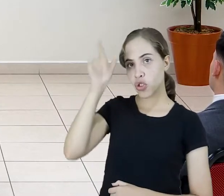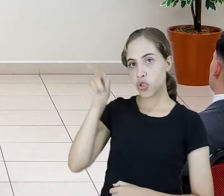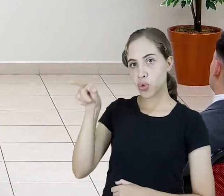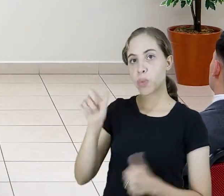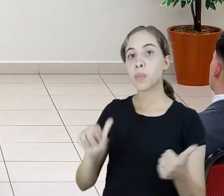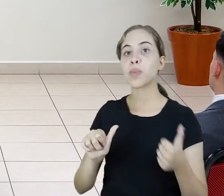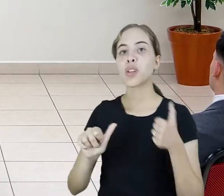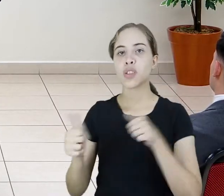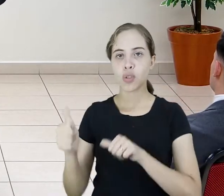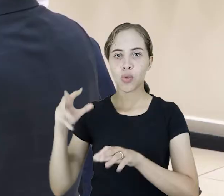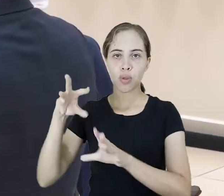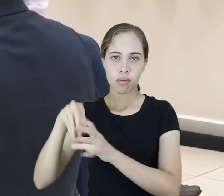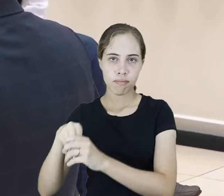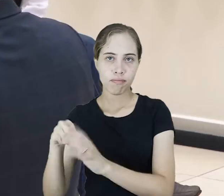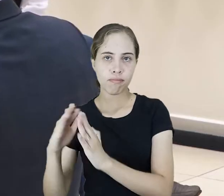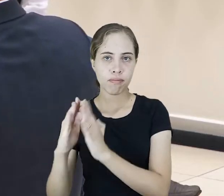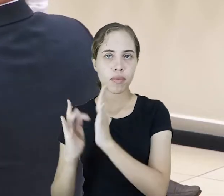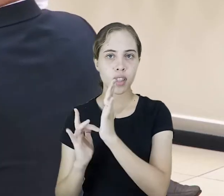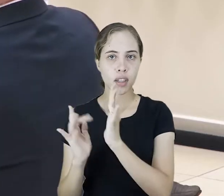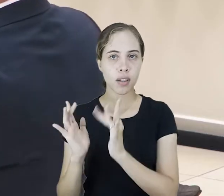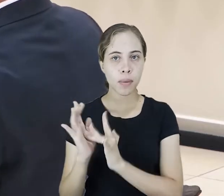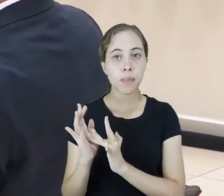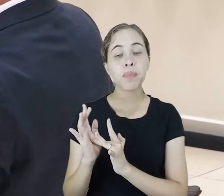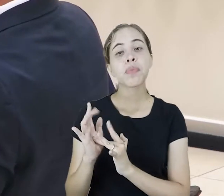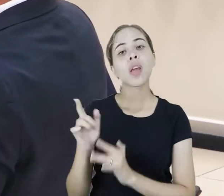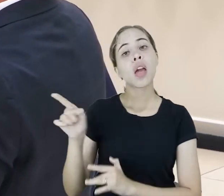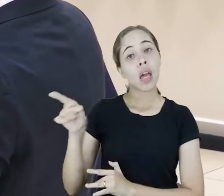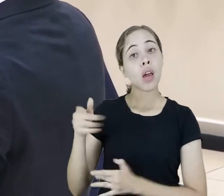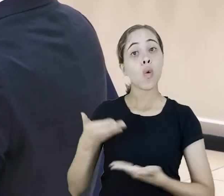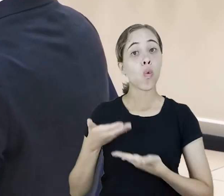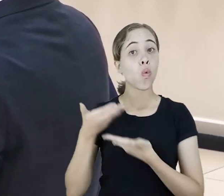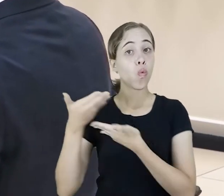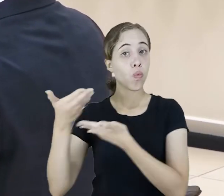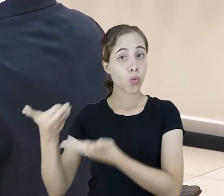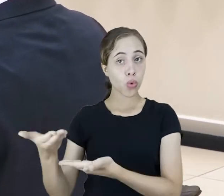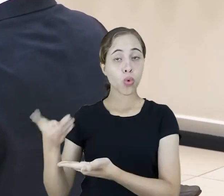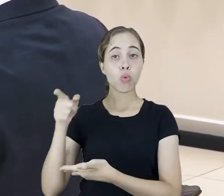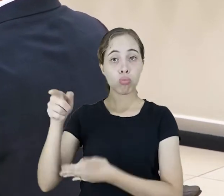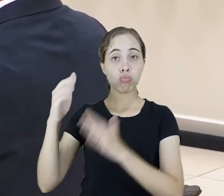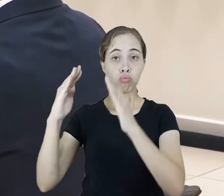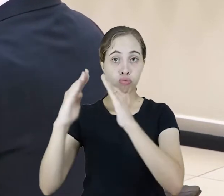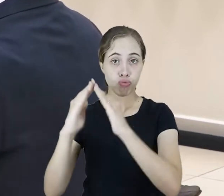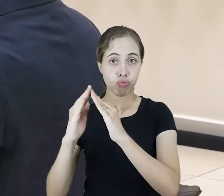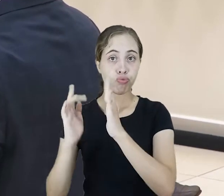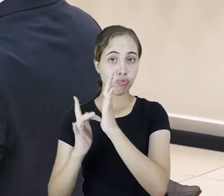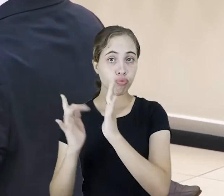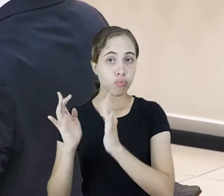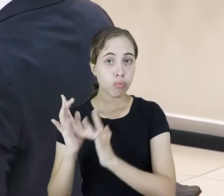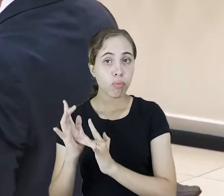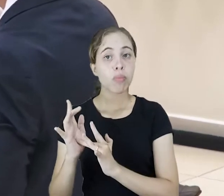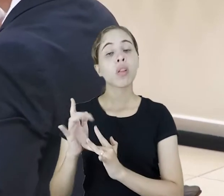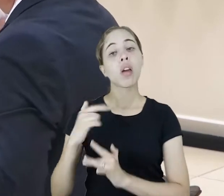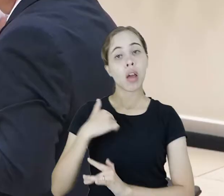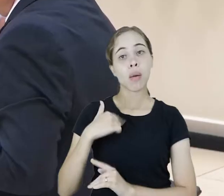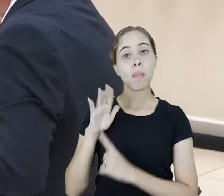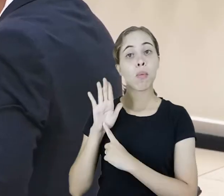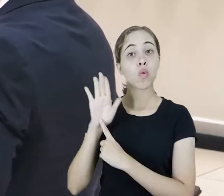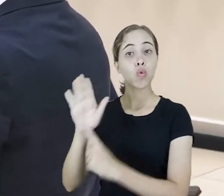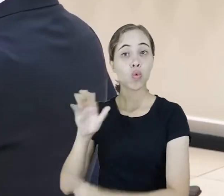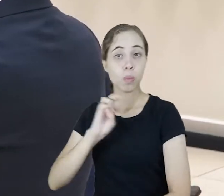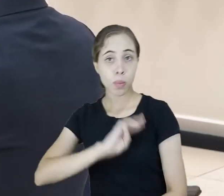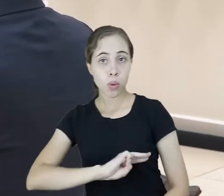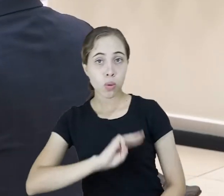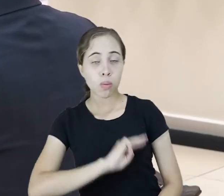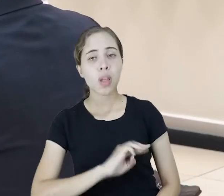igreja. Então, eu o procurei, ele me convidou para ir à igreja, me apresentou aos missionários, e eu me